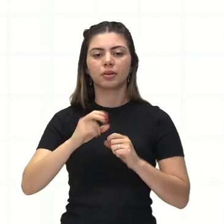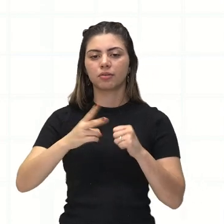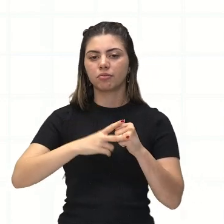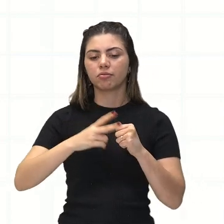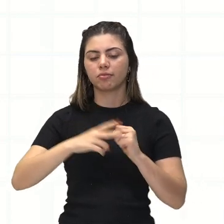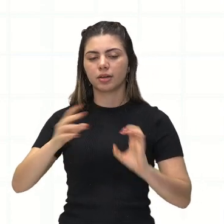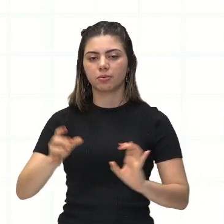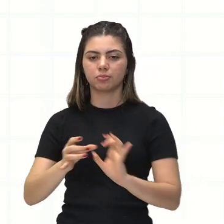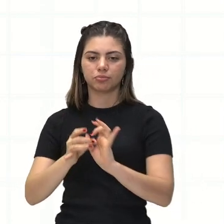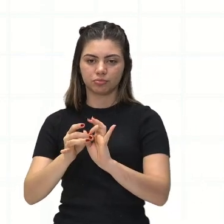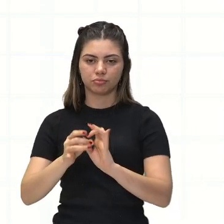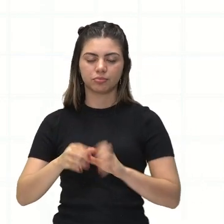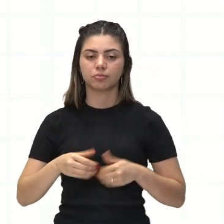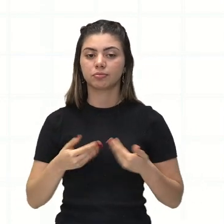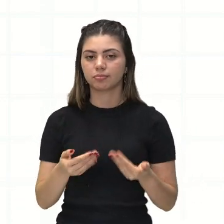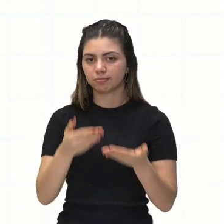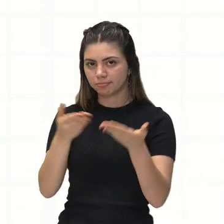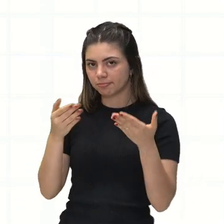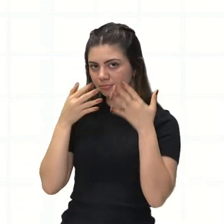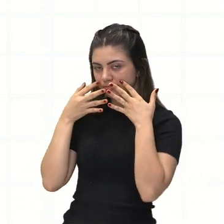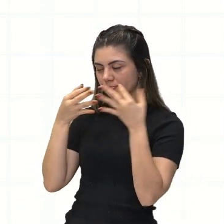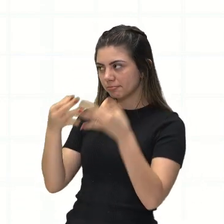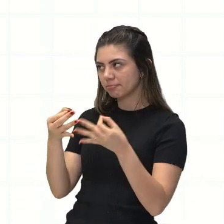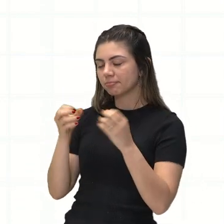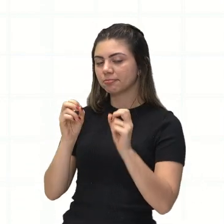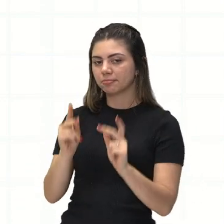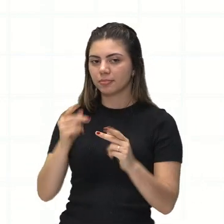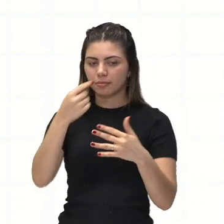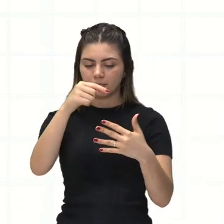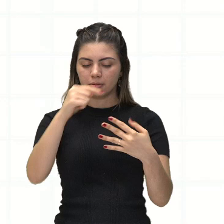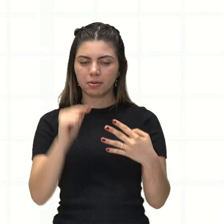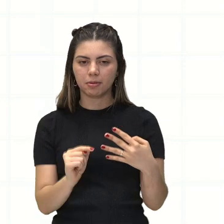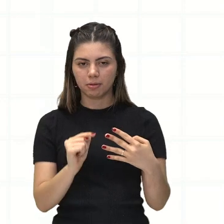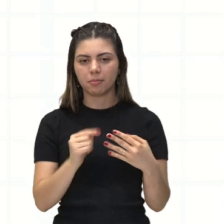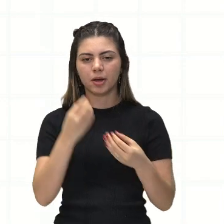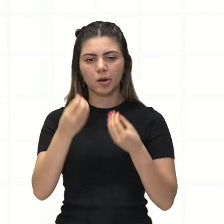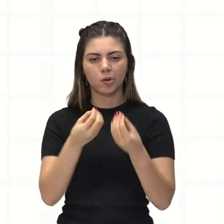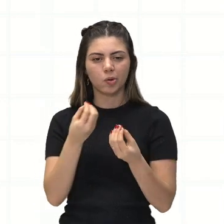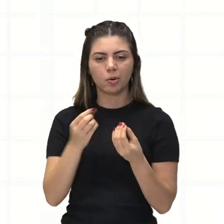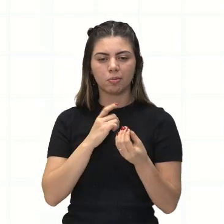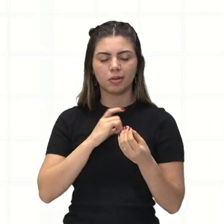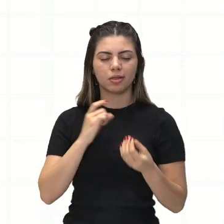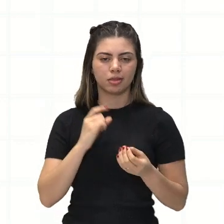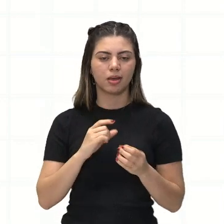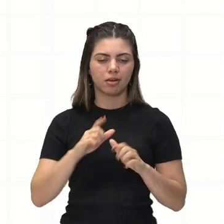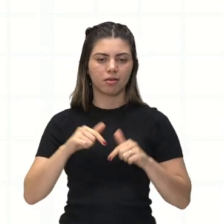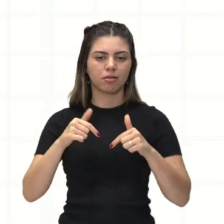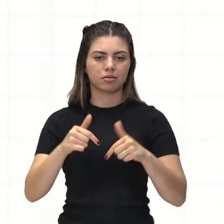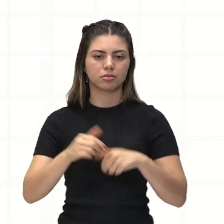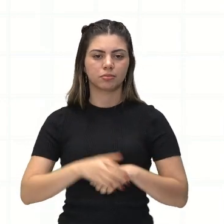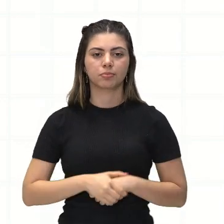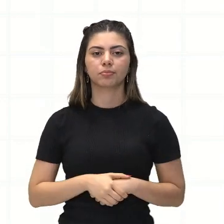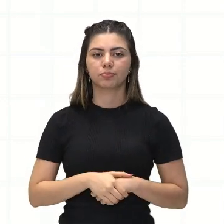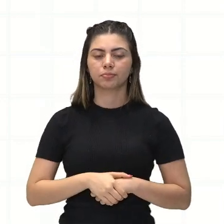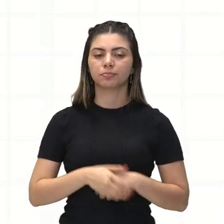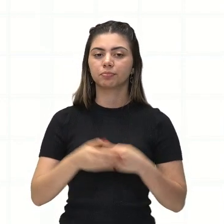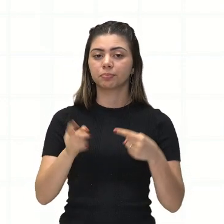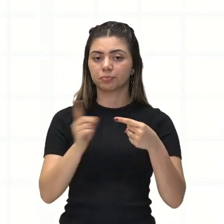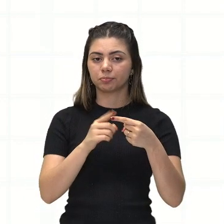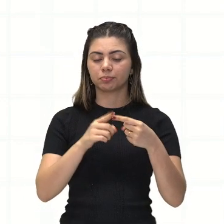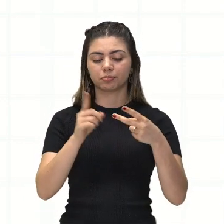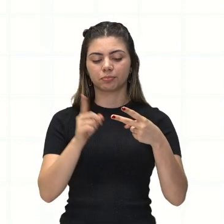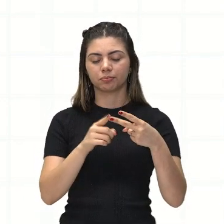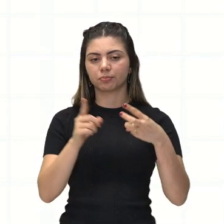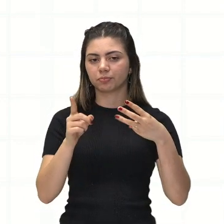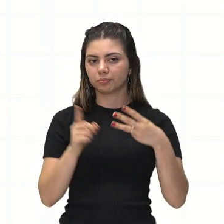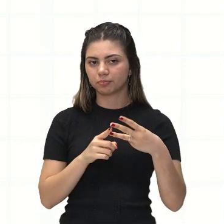ligação. Tá? Então fiquem bastante atentos para esses termos de como eles vão funcionar. Complemento verbal, complemento